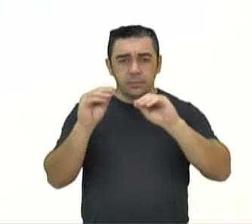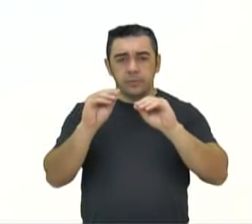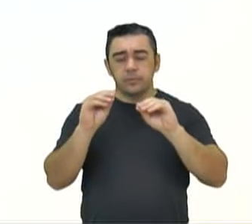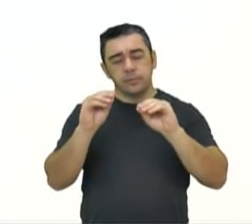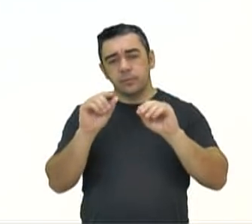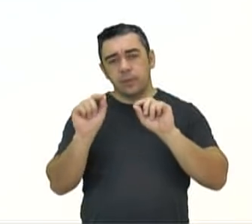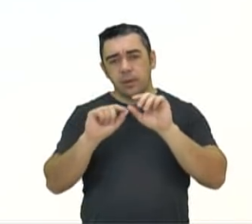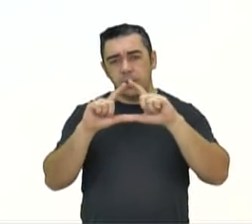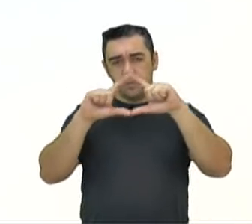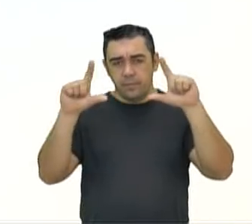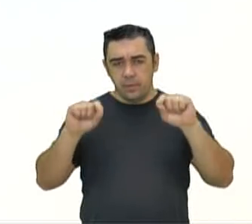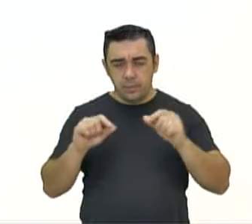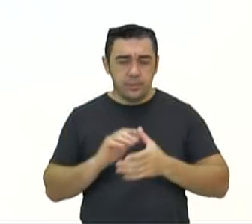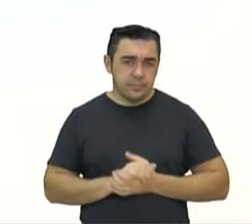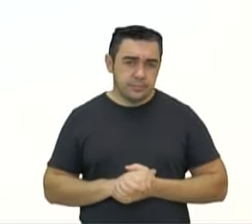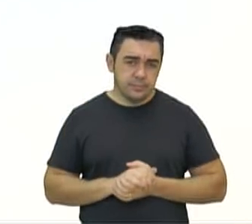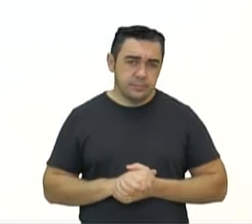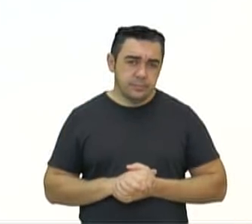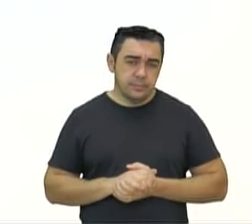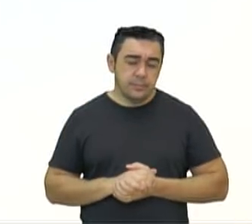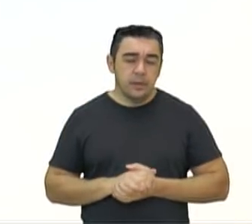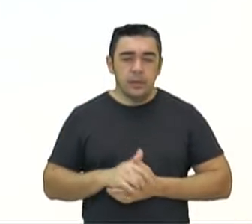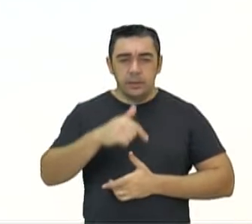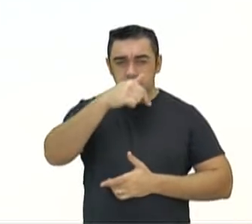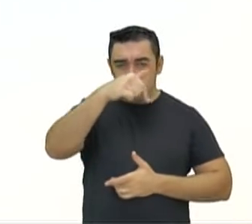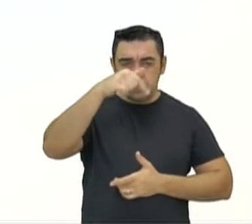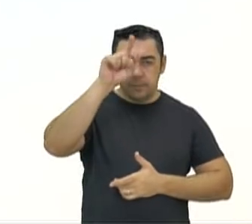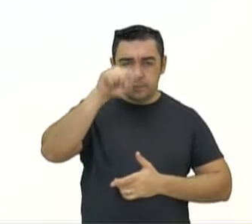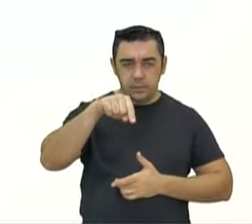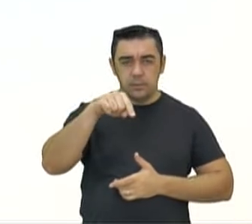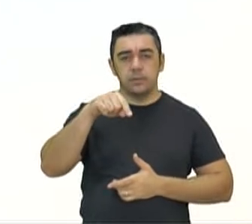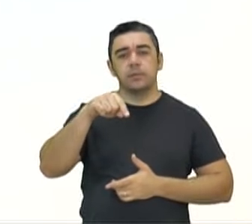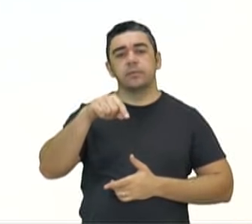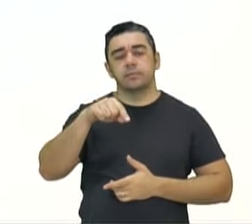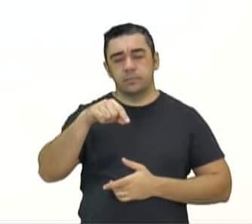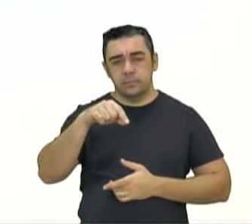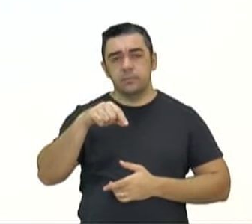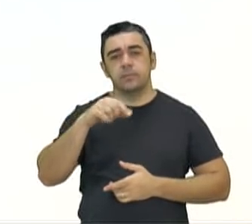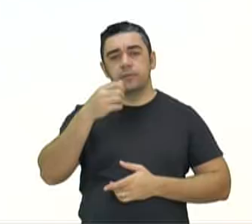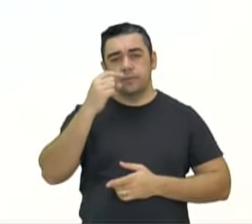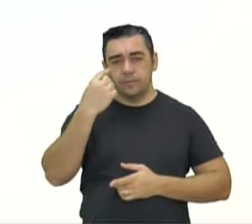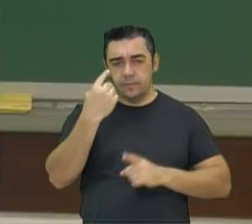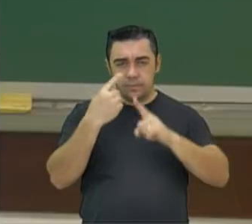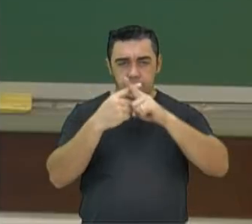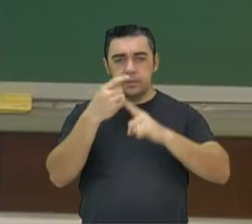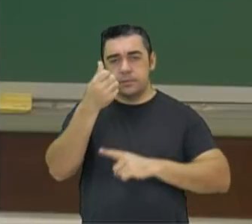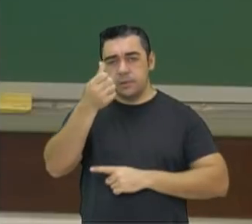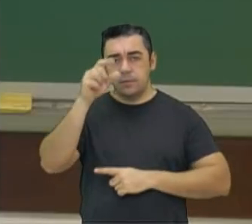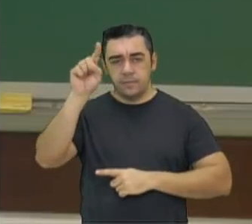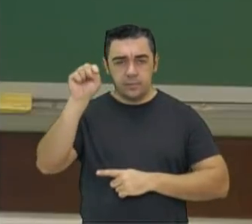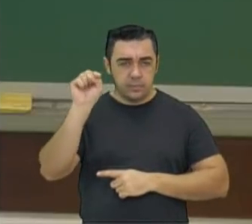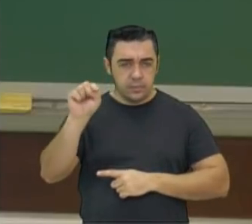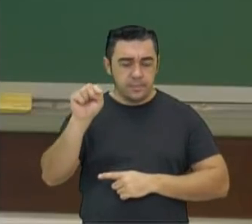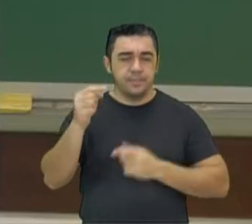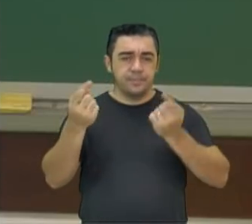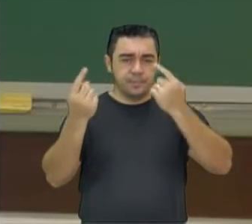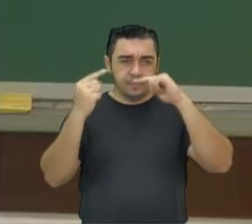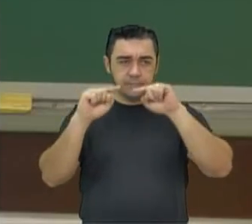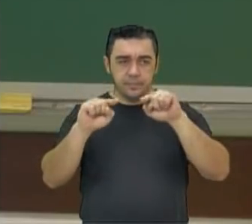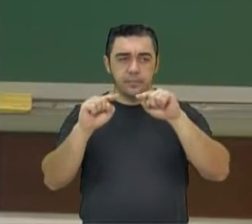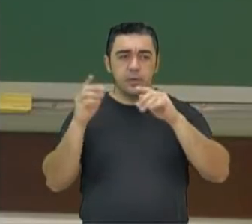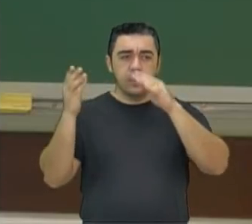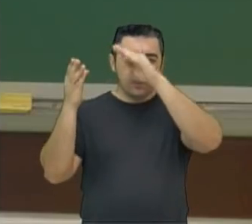aqui, né? Então, 7 fatorial é a mesma coisa que 7 vezes 6 fatorial. Que eu posso